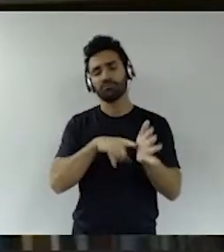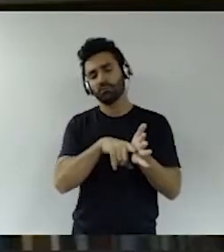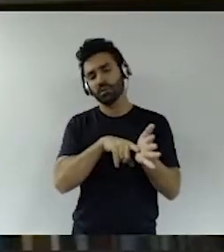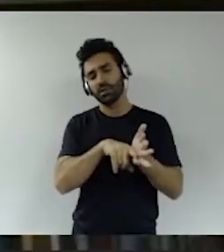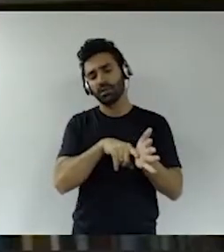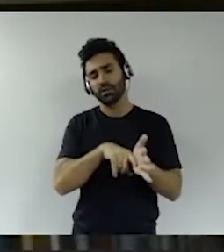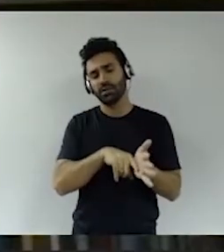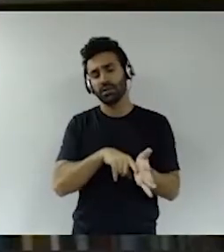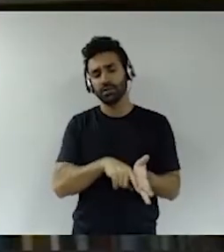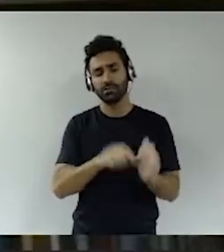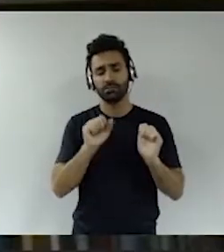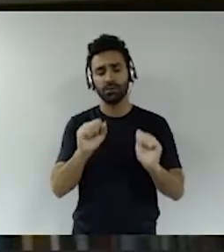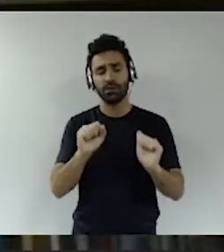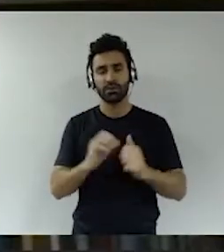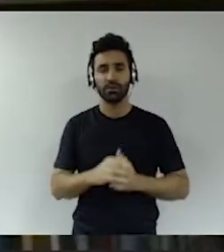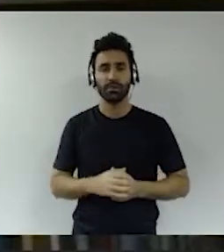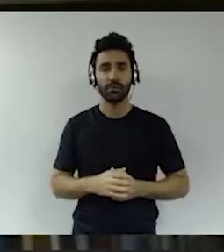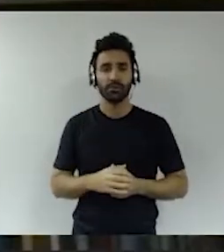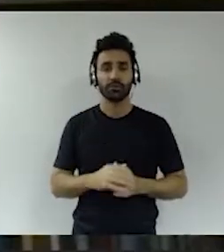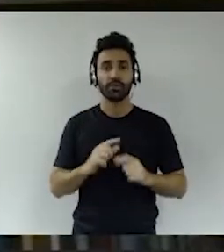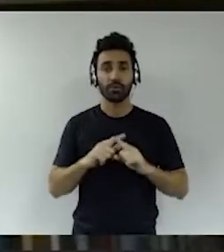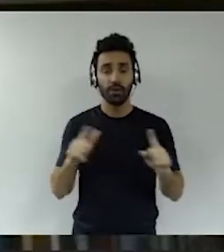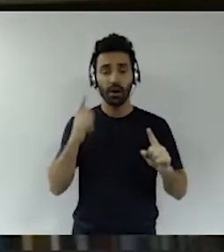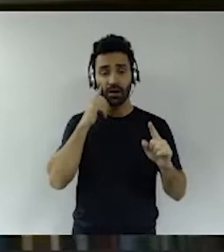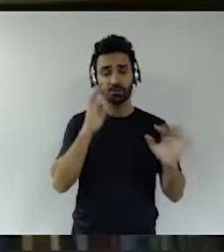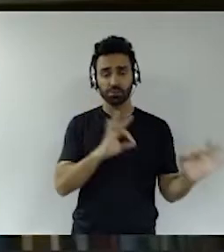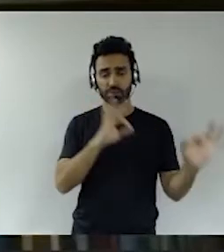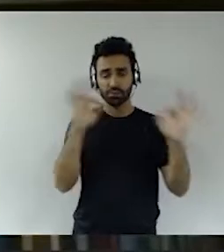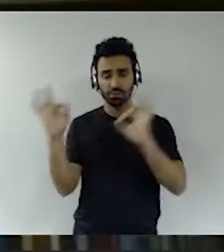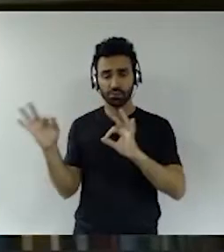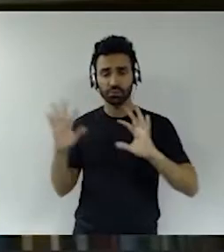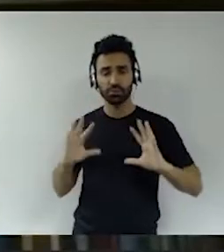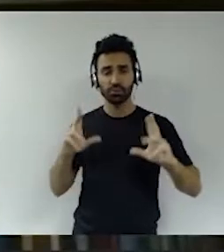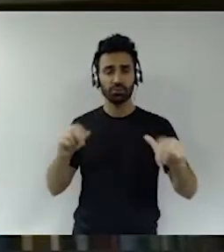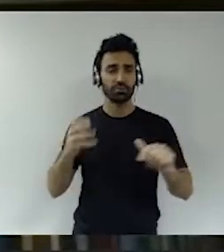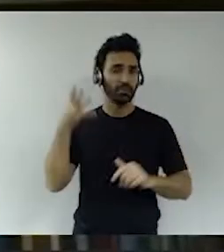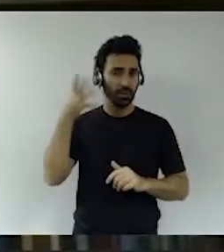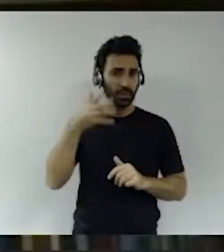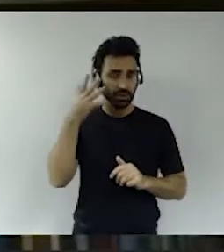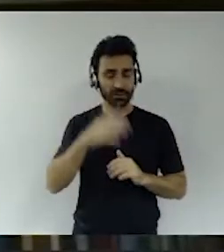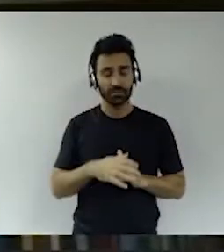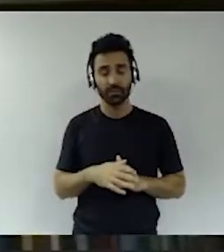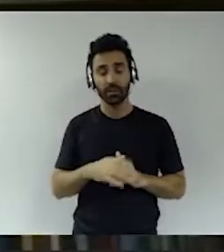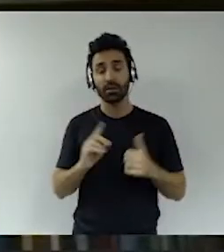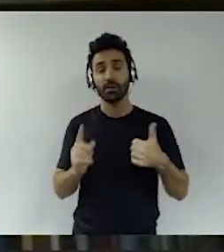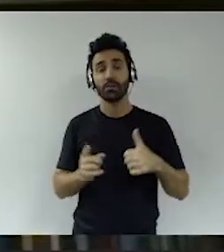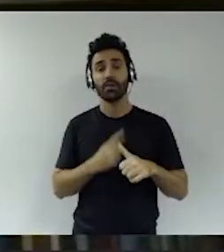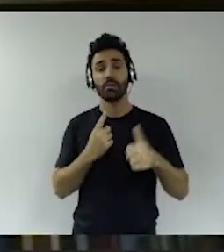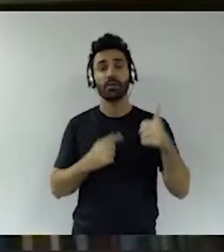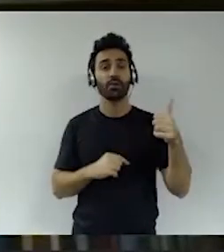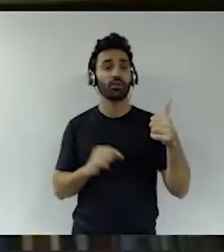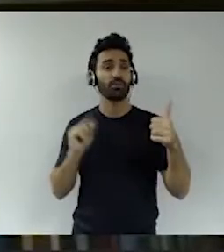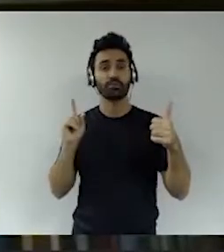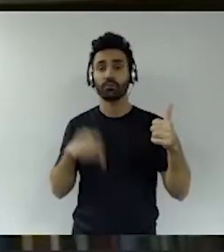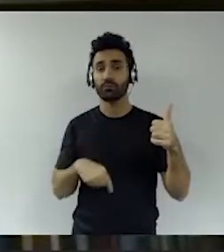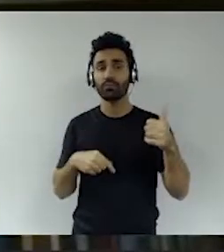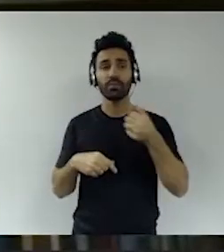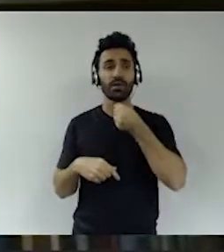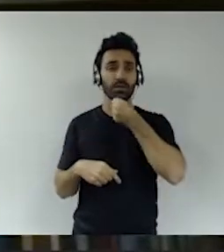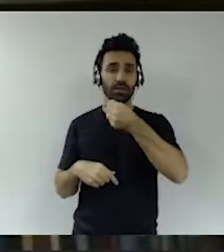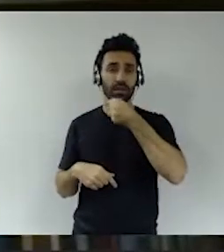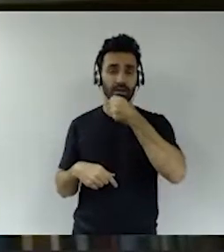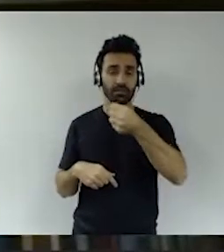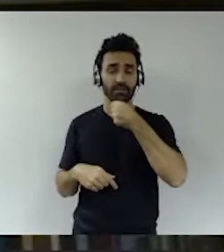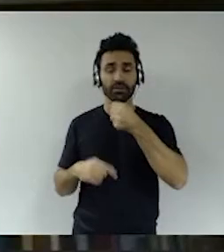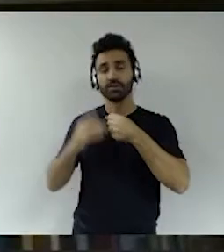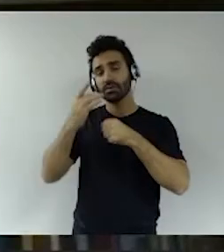consultar logo após assistirem a todos os painéis aqui de hoje. A primeira delas é uma entrevista que o